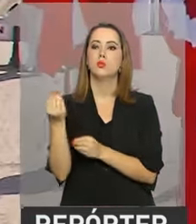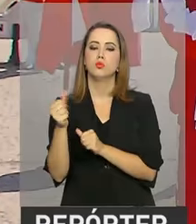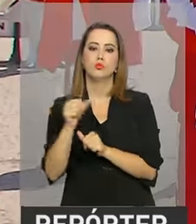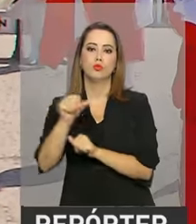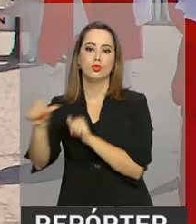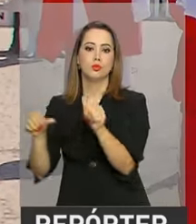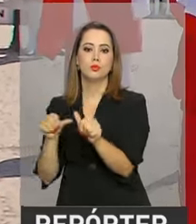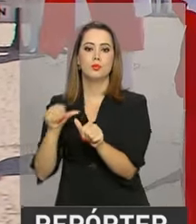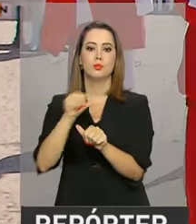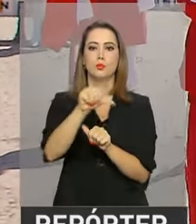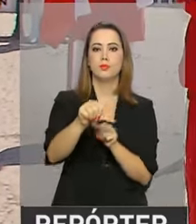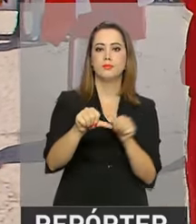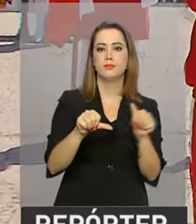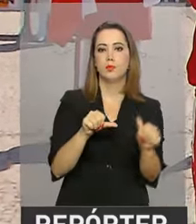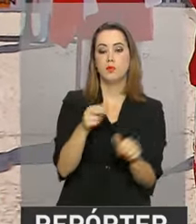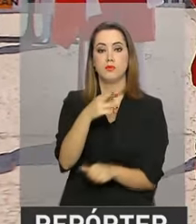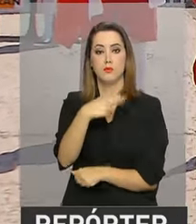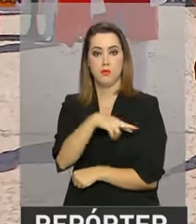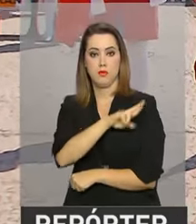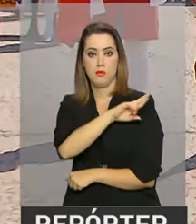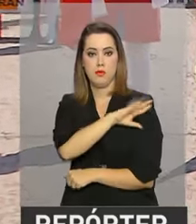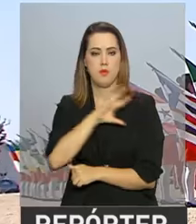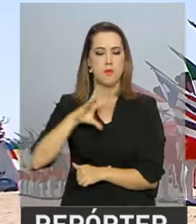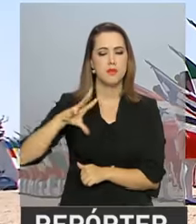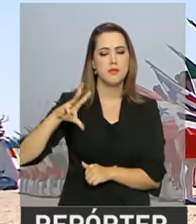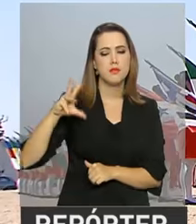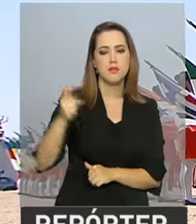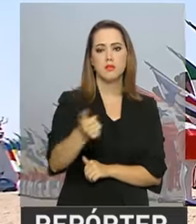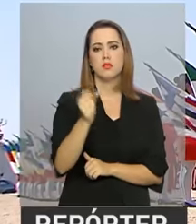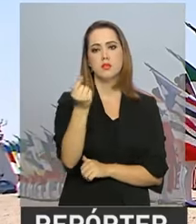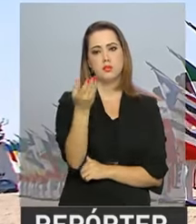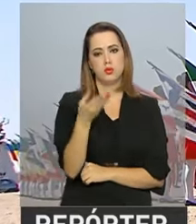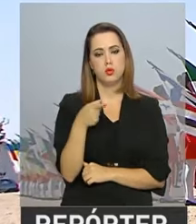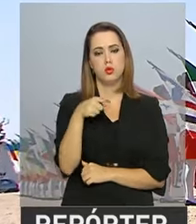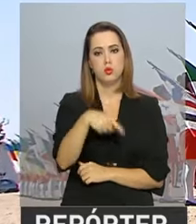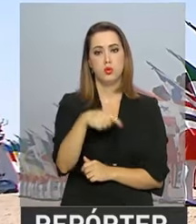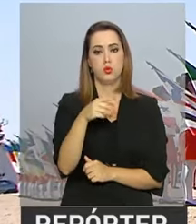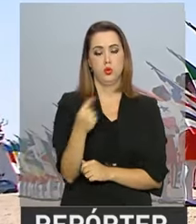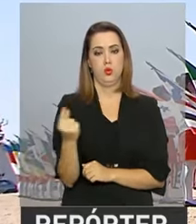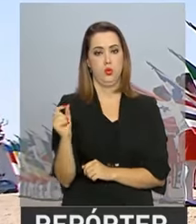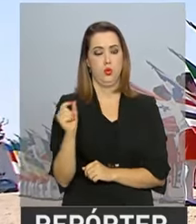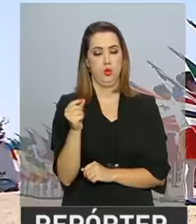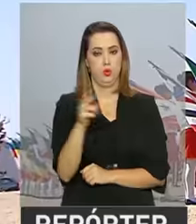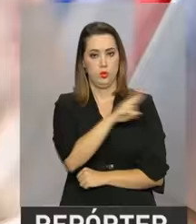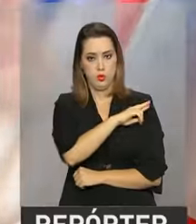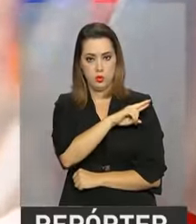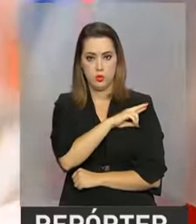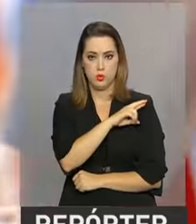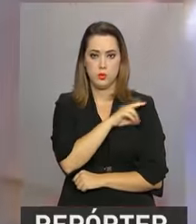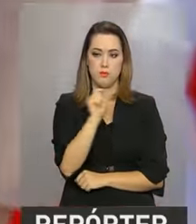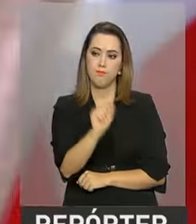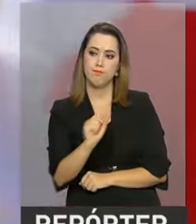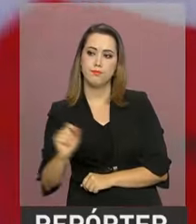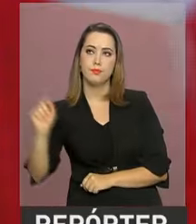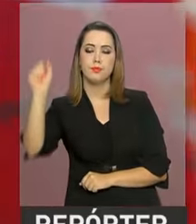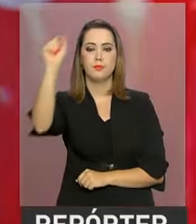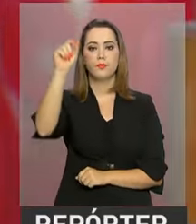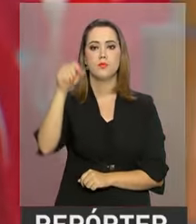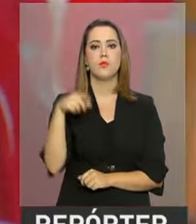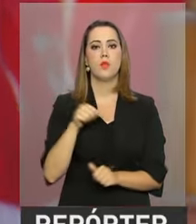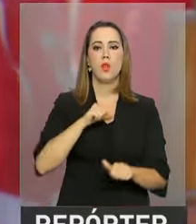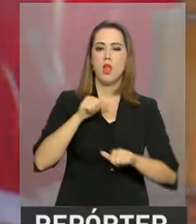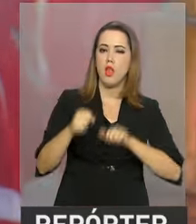nesta quinta-feira a representantes de todas as unidades da Federação e do Distrito Federal. É a corrida do